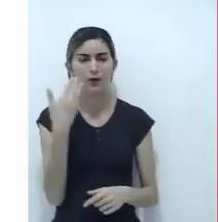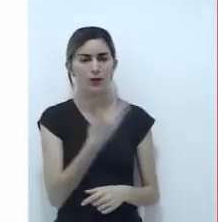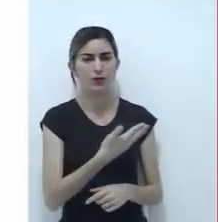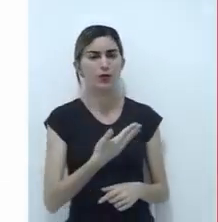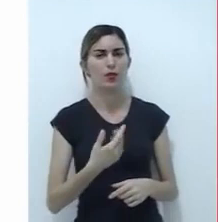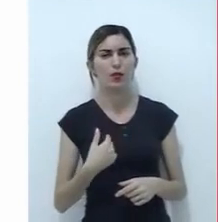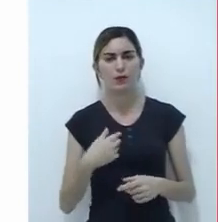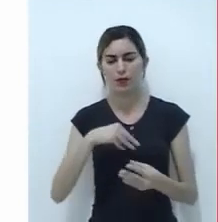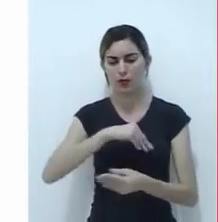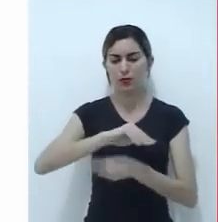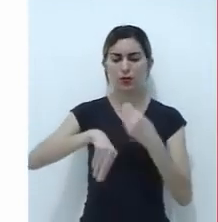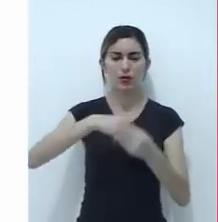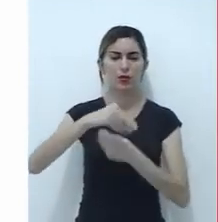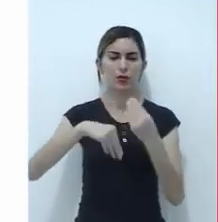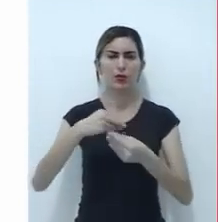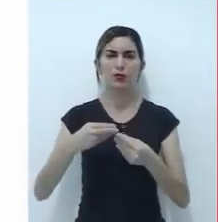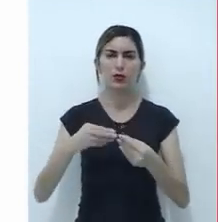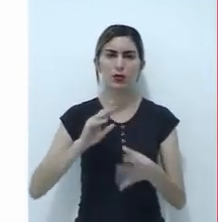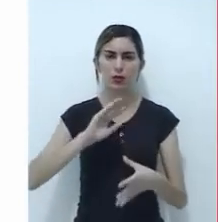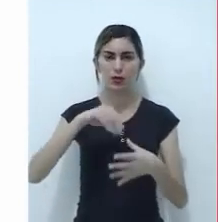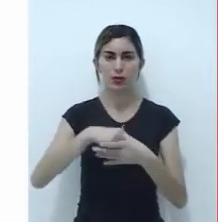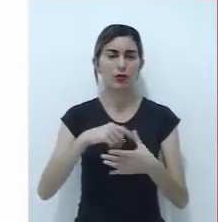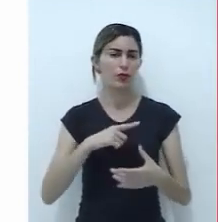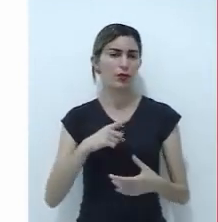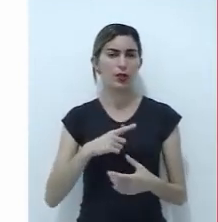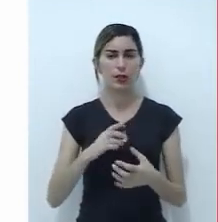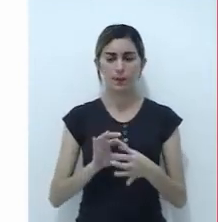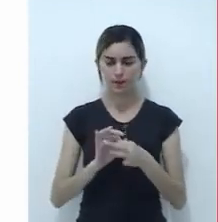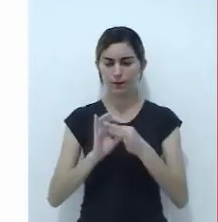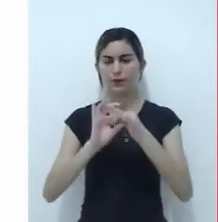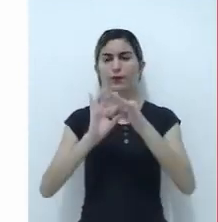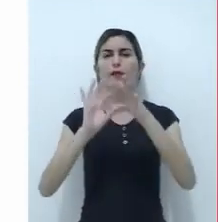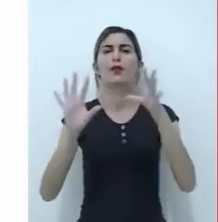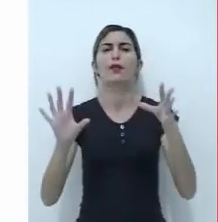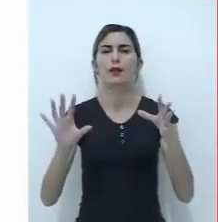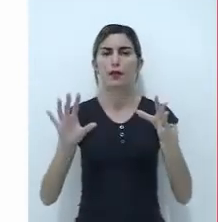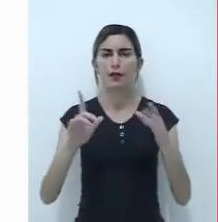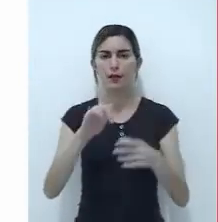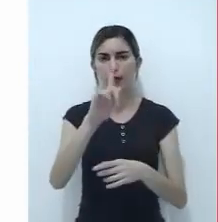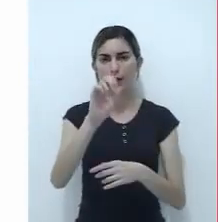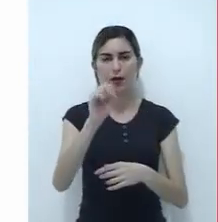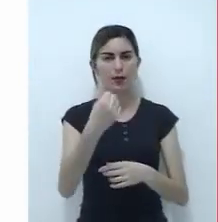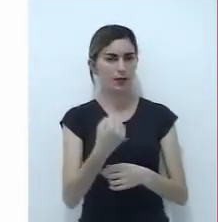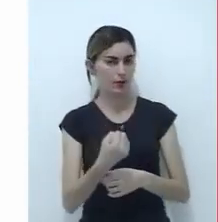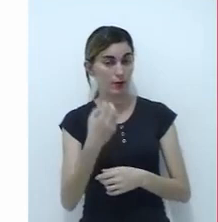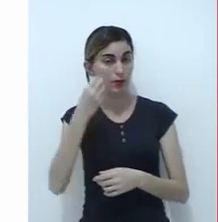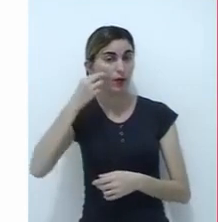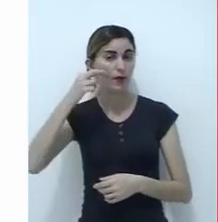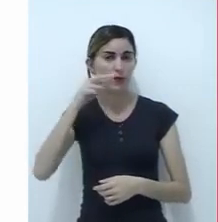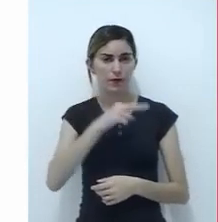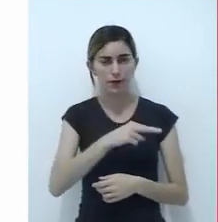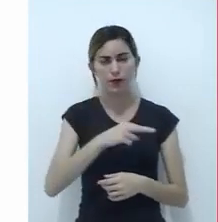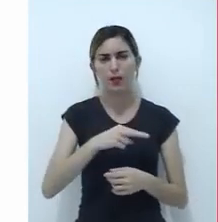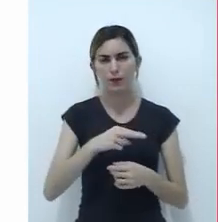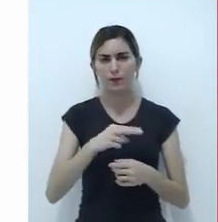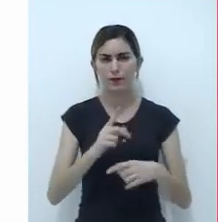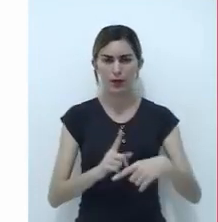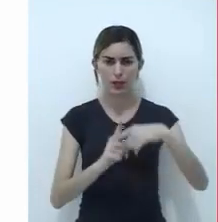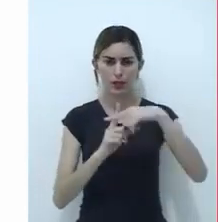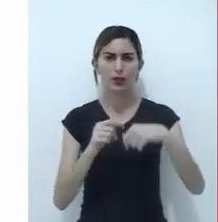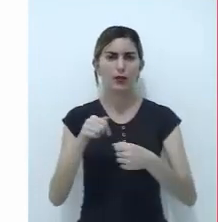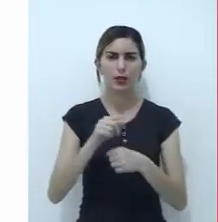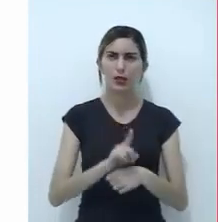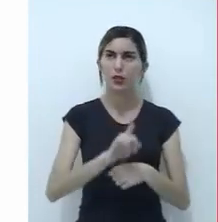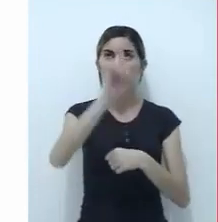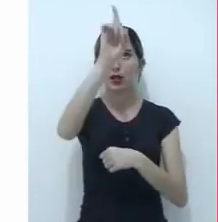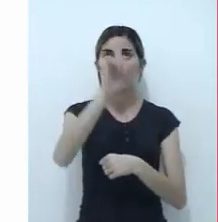ver uma reação que está tendo uma liberação de gás. Né? Veja que essa seta está sendo